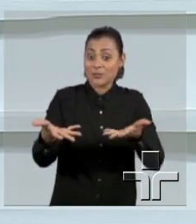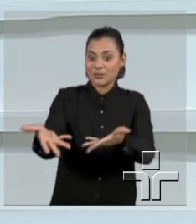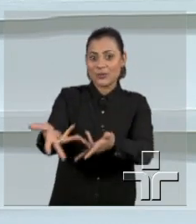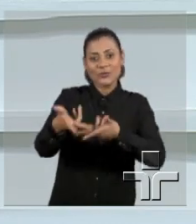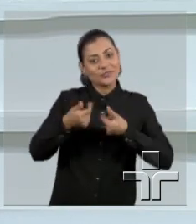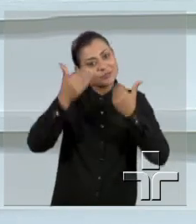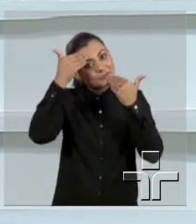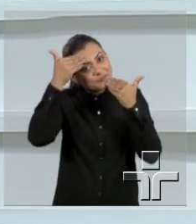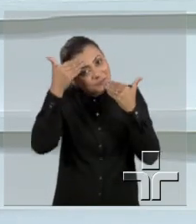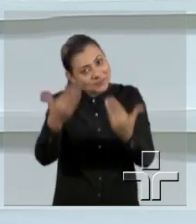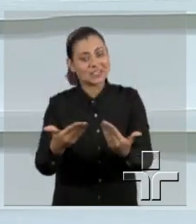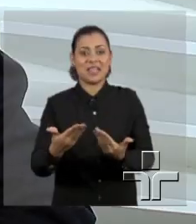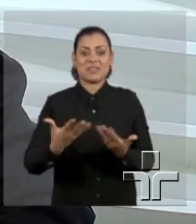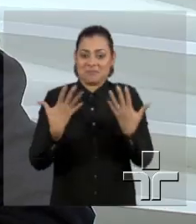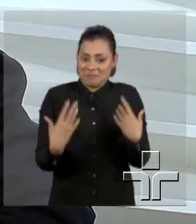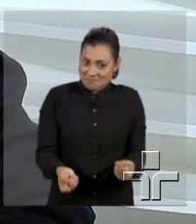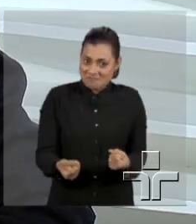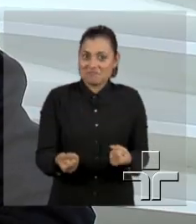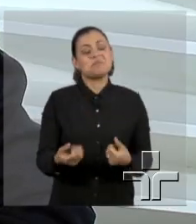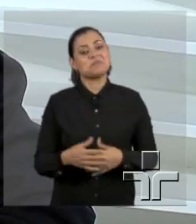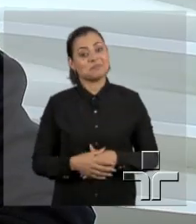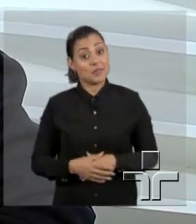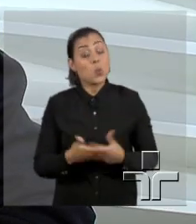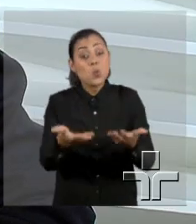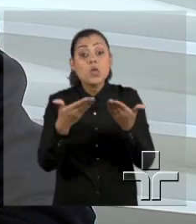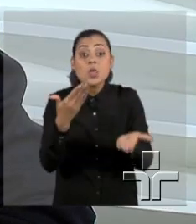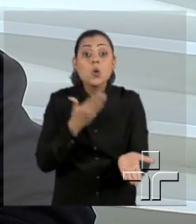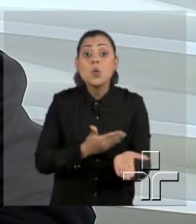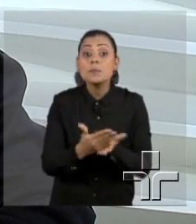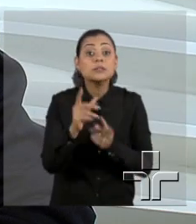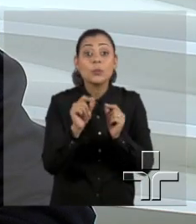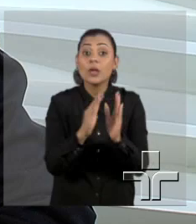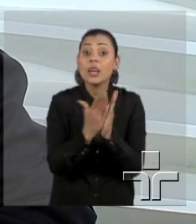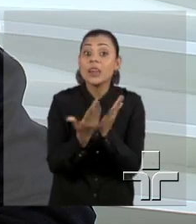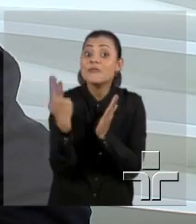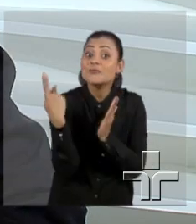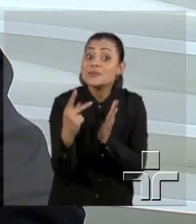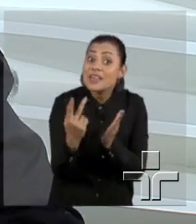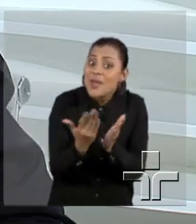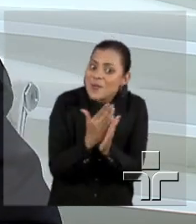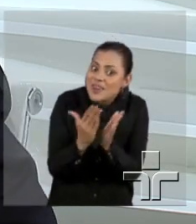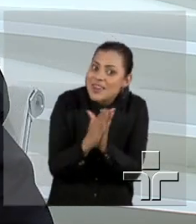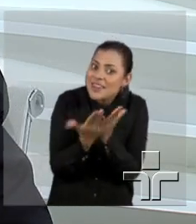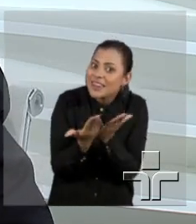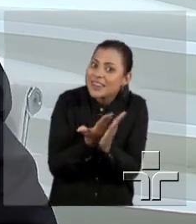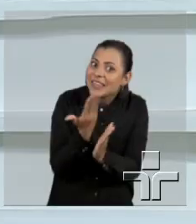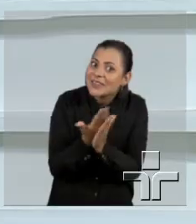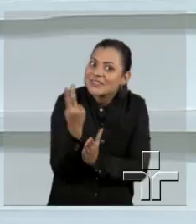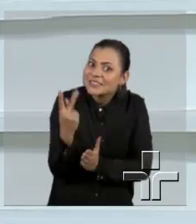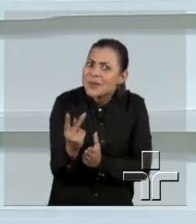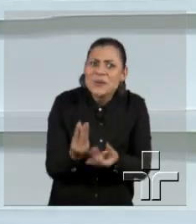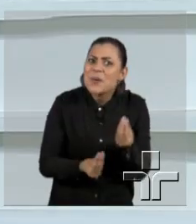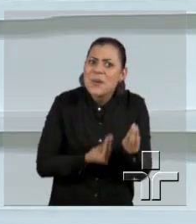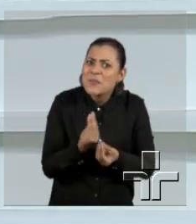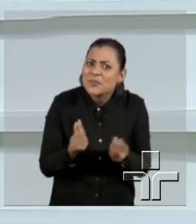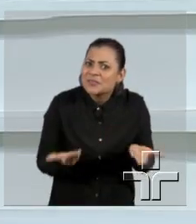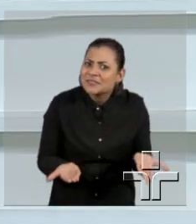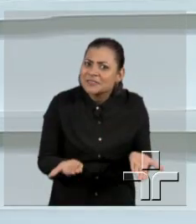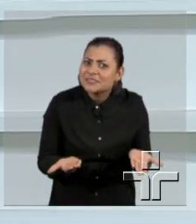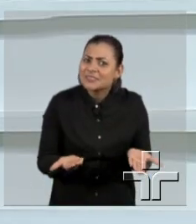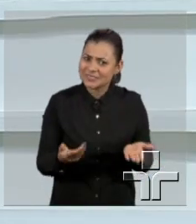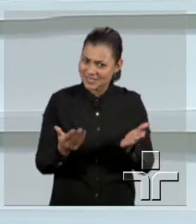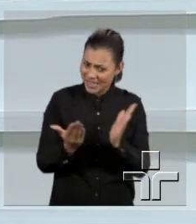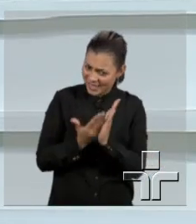muito obrigado por estar aqui. Eu queria começar com o seu livrinho. Como é que anda o livrinho?